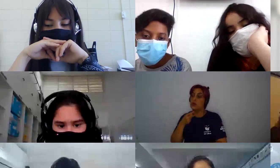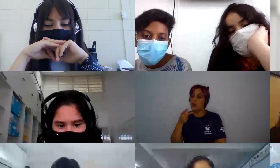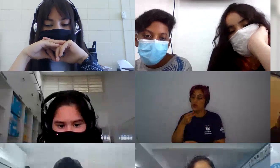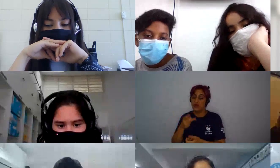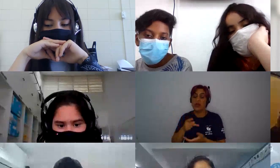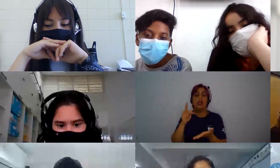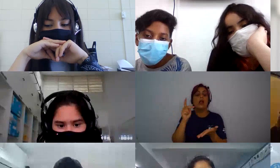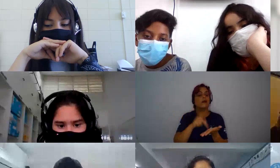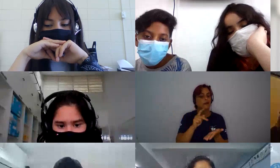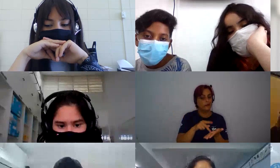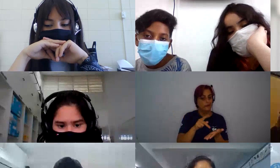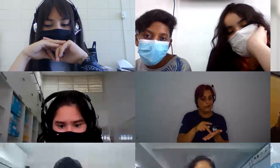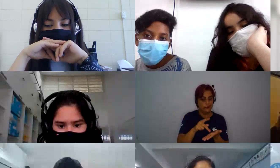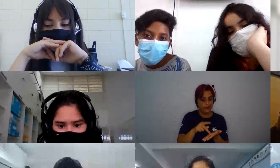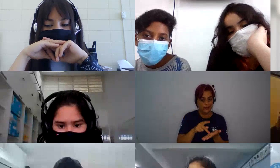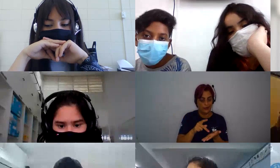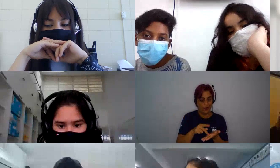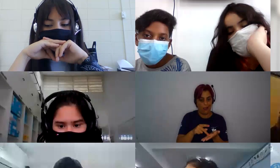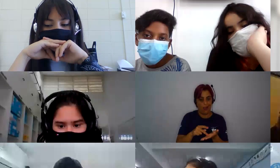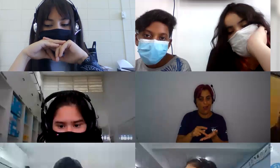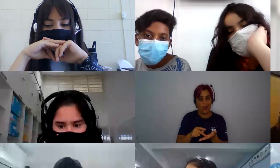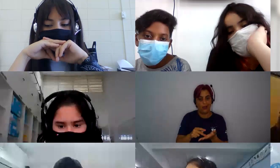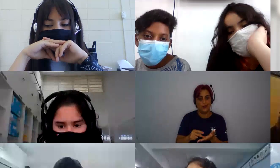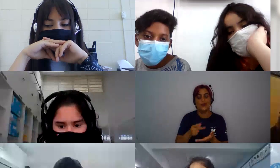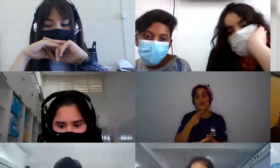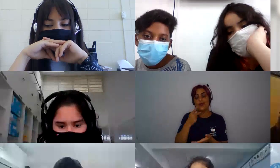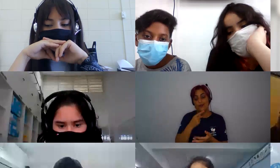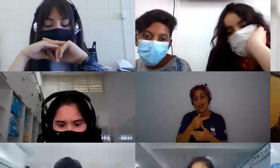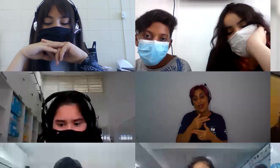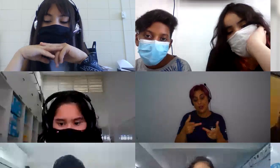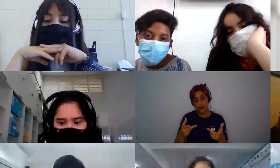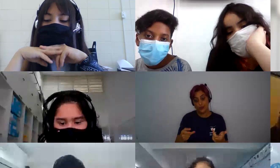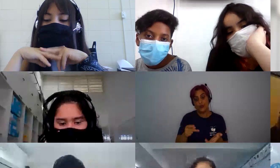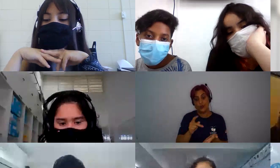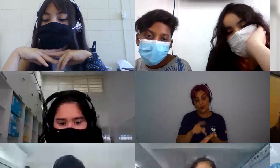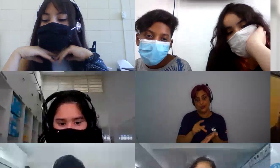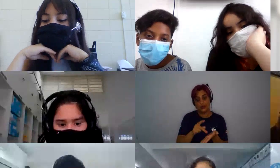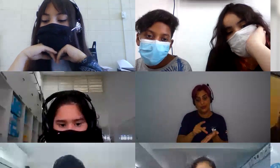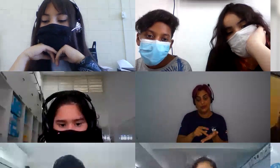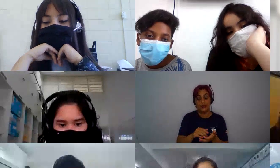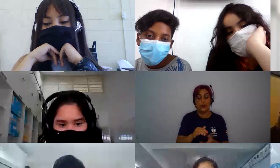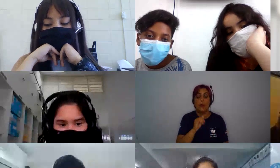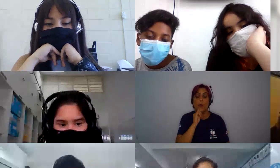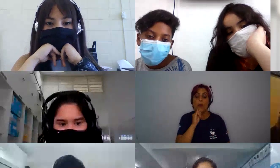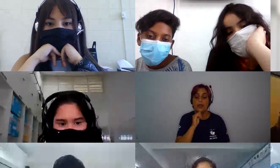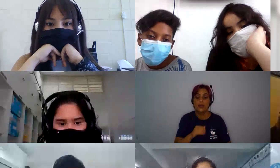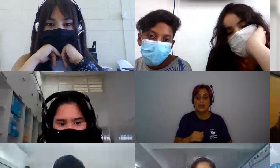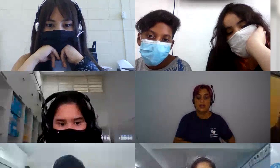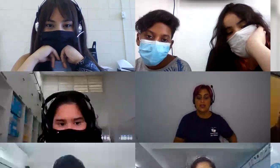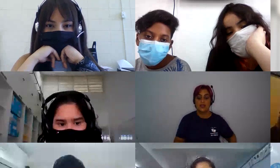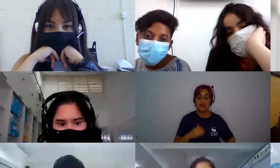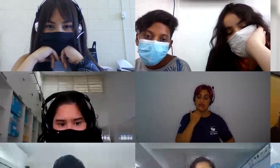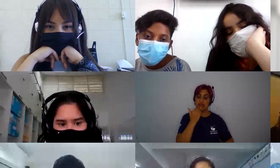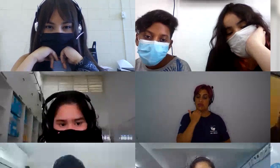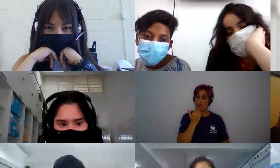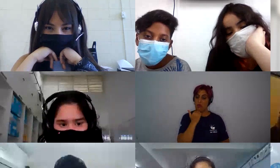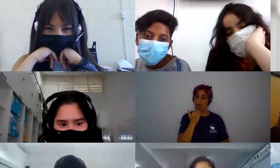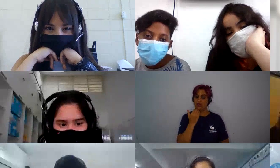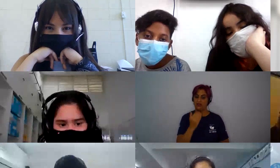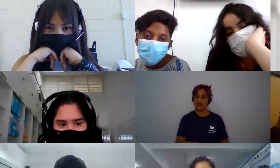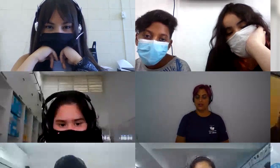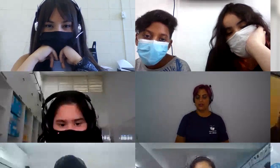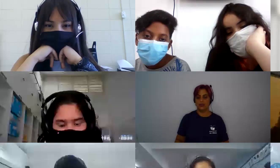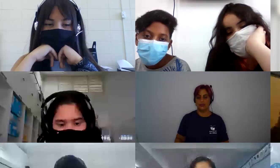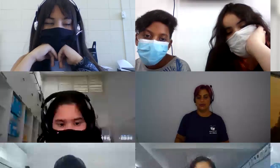fiéis à verdade, contarem as coisas do jeito que realmente estão. Por exemplo, não adianta virar para vocês e falar assim, ó, está